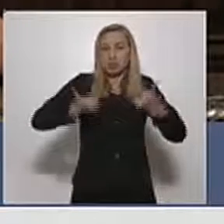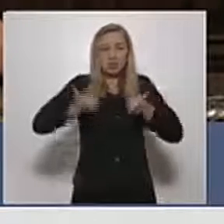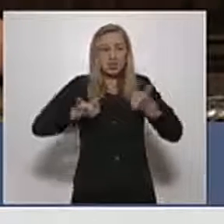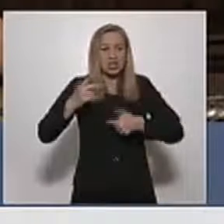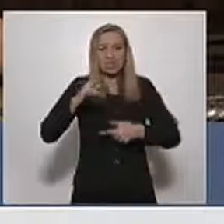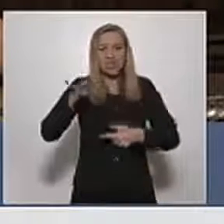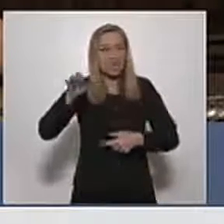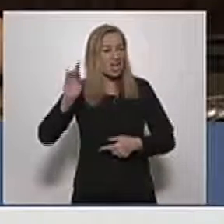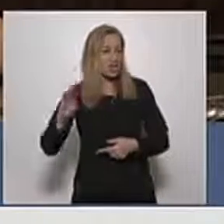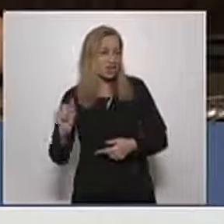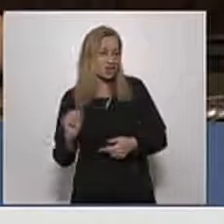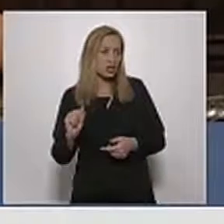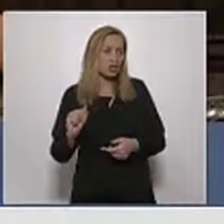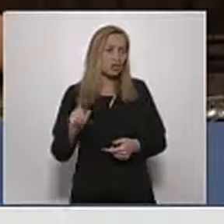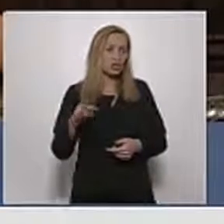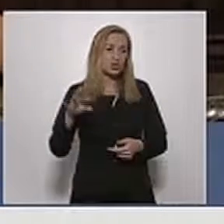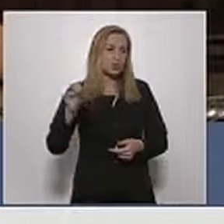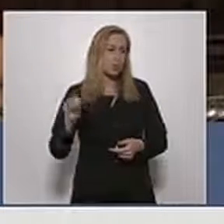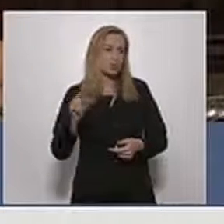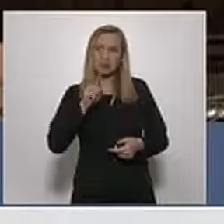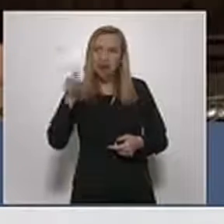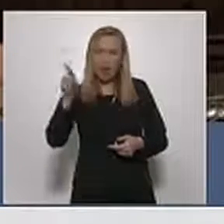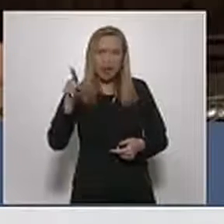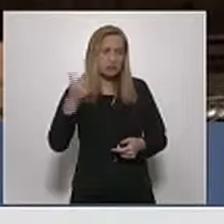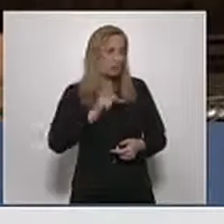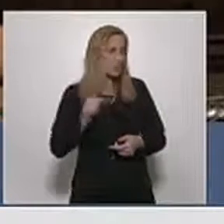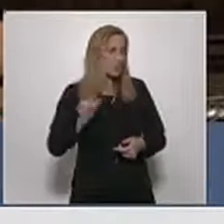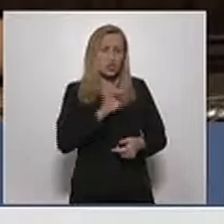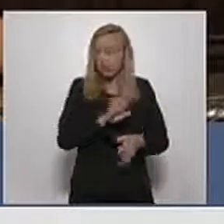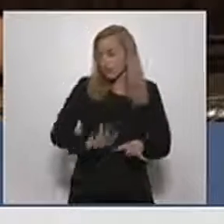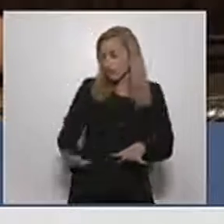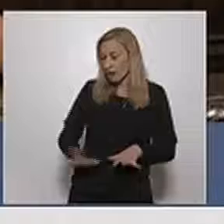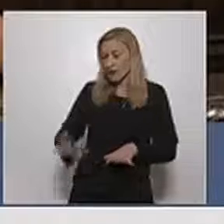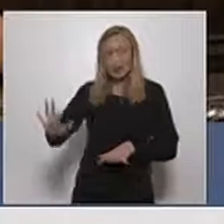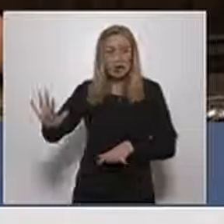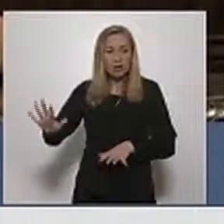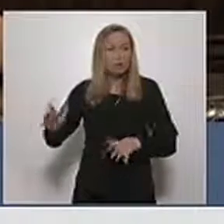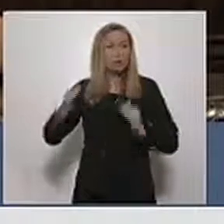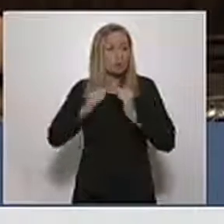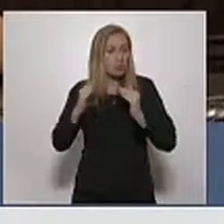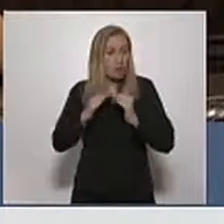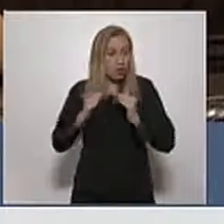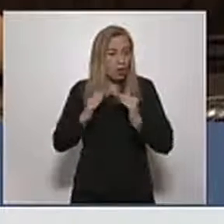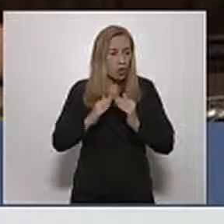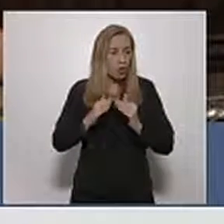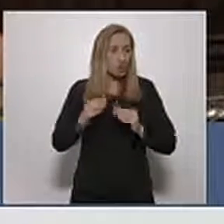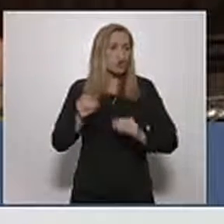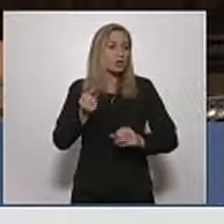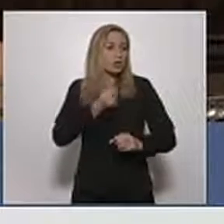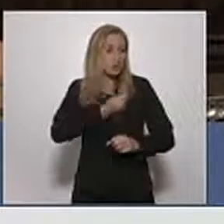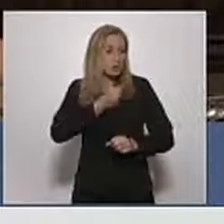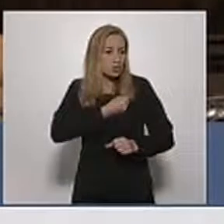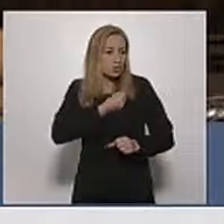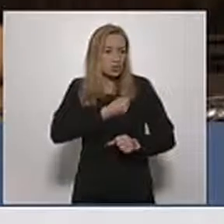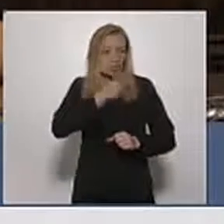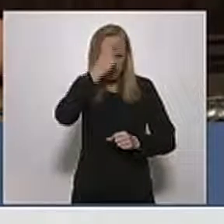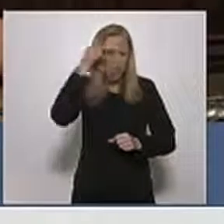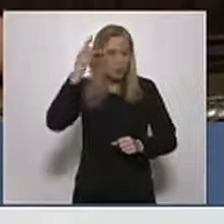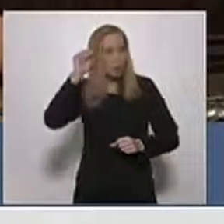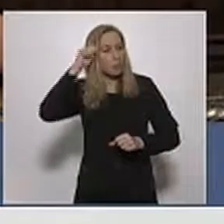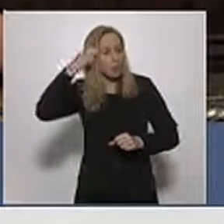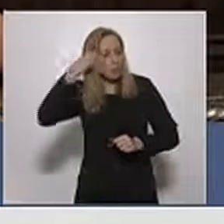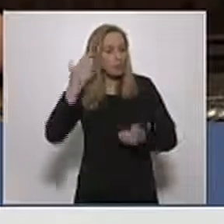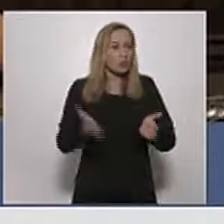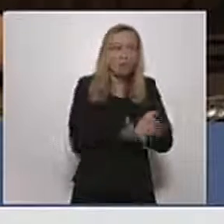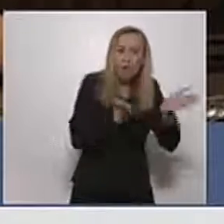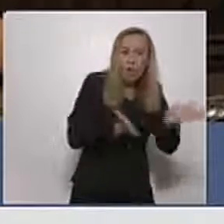não tem operação policial lá. Operação policial é nas favelas, onde mora a maioria do povo preto, do povo pobre, do povo